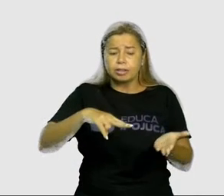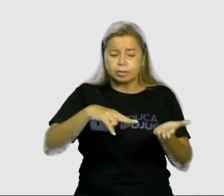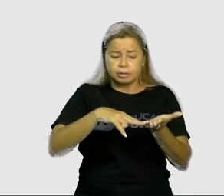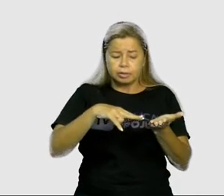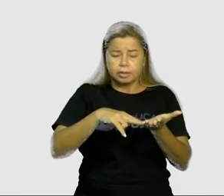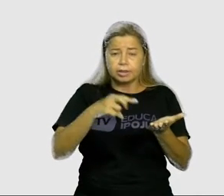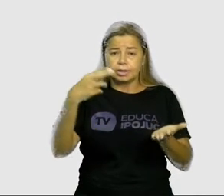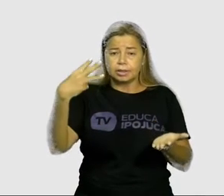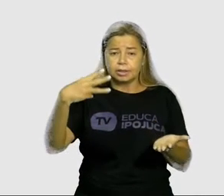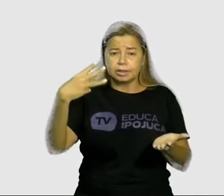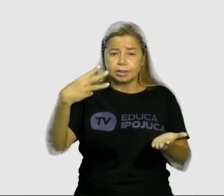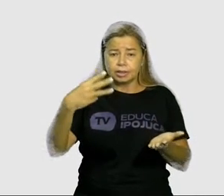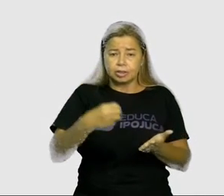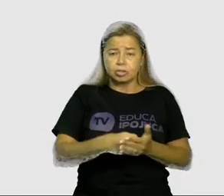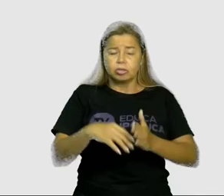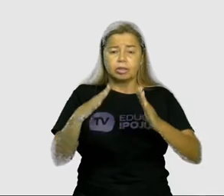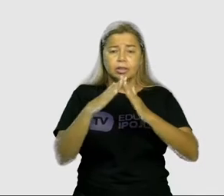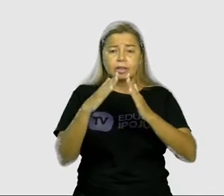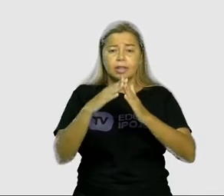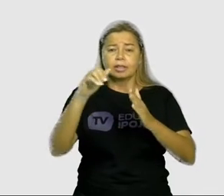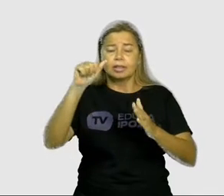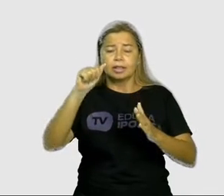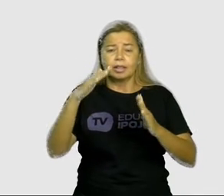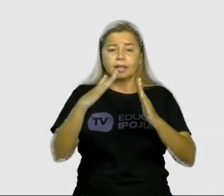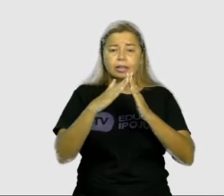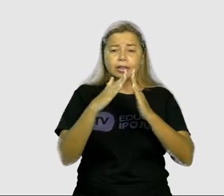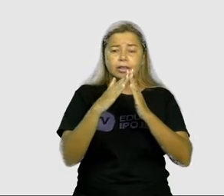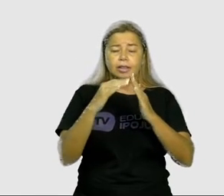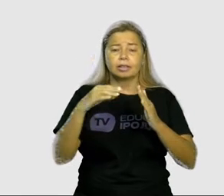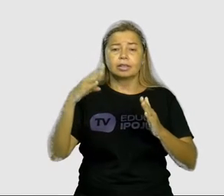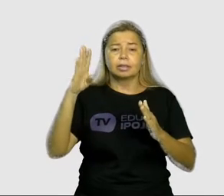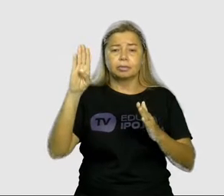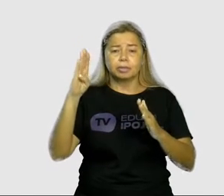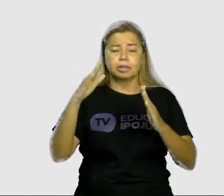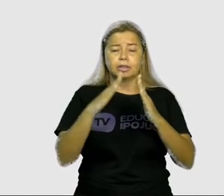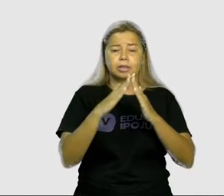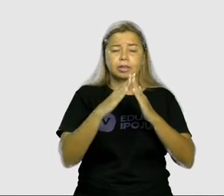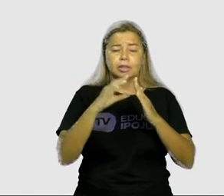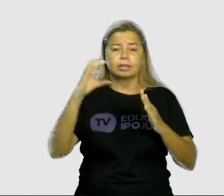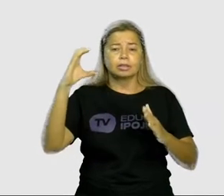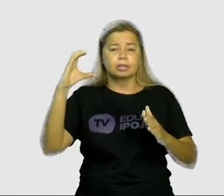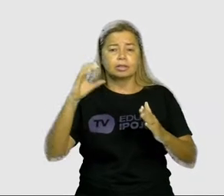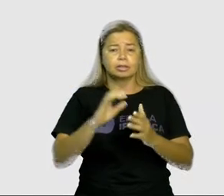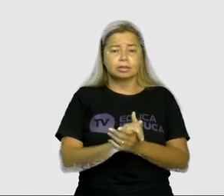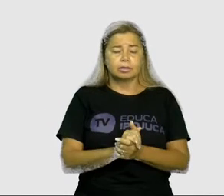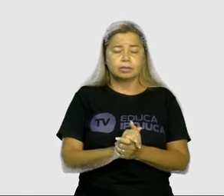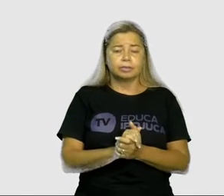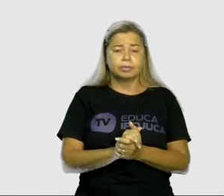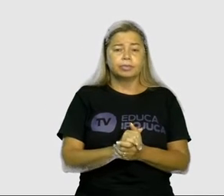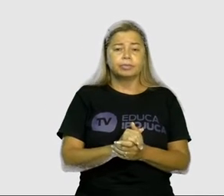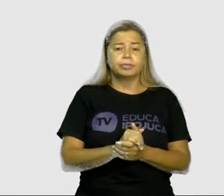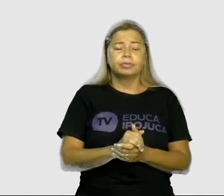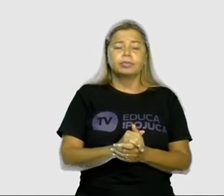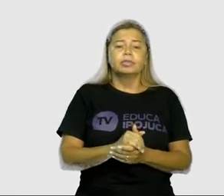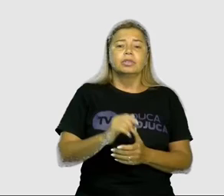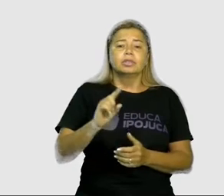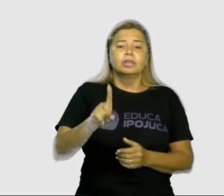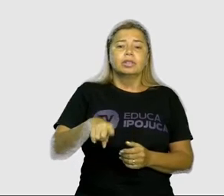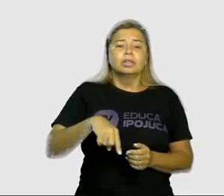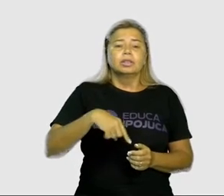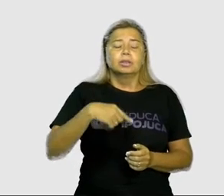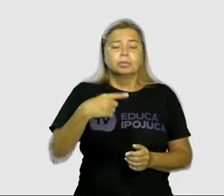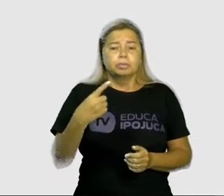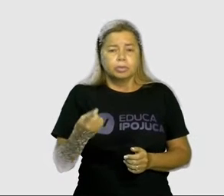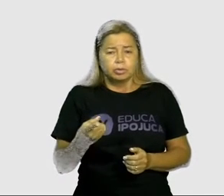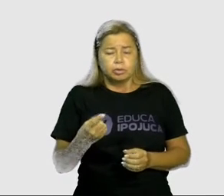A, outra para a casa B e outra para a casa C. Depois ele vai ter